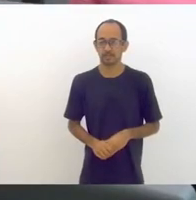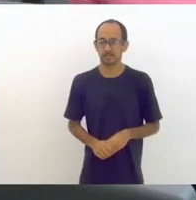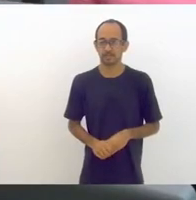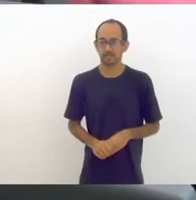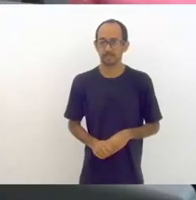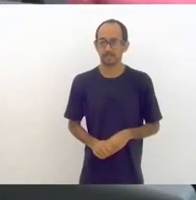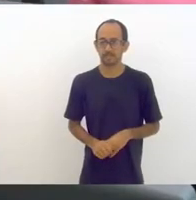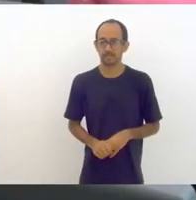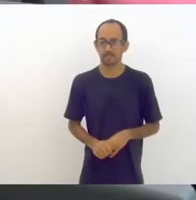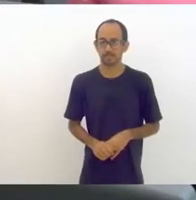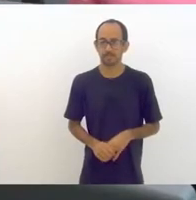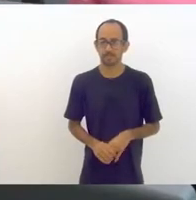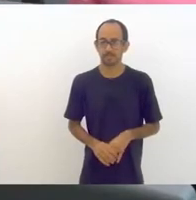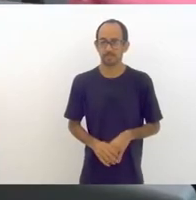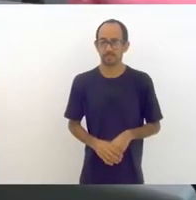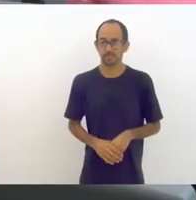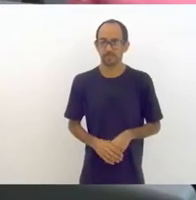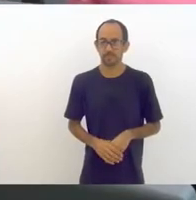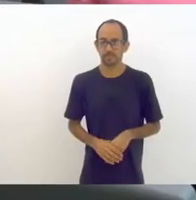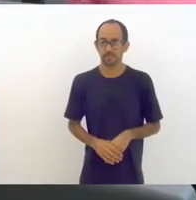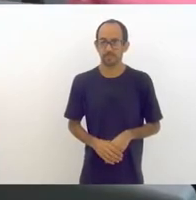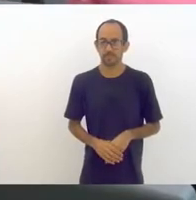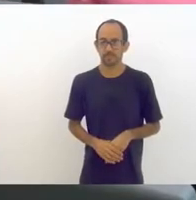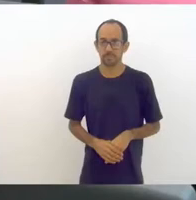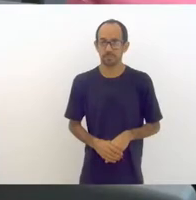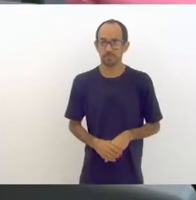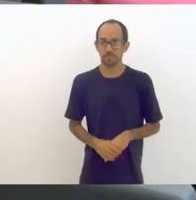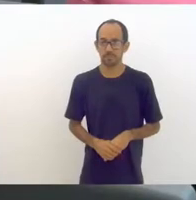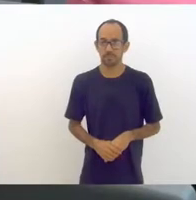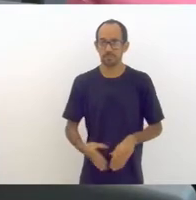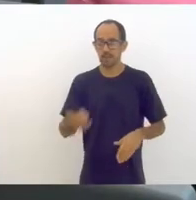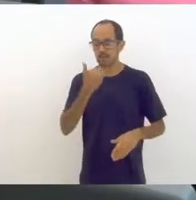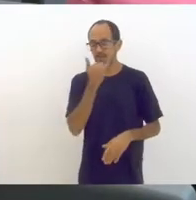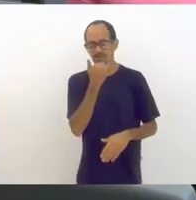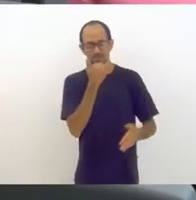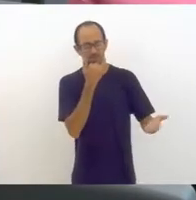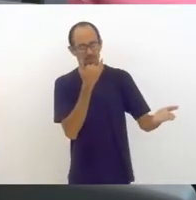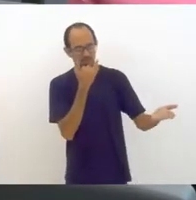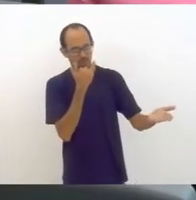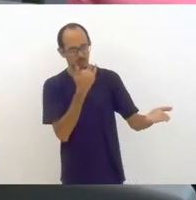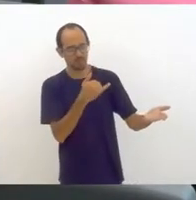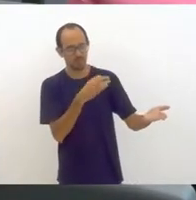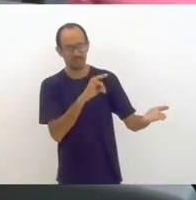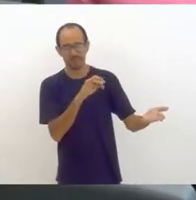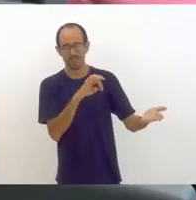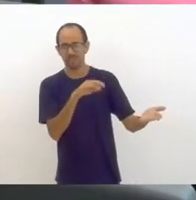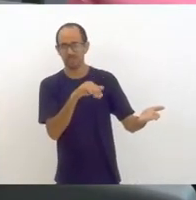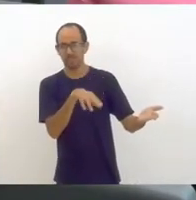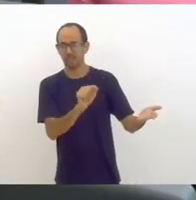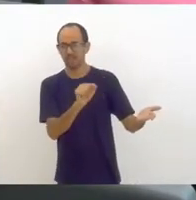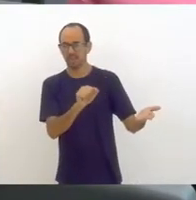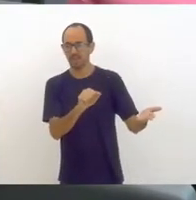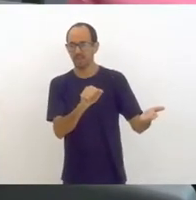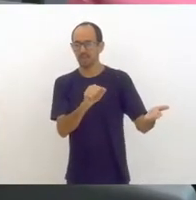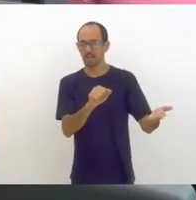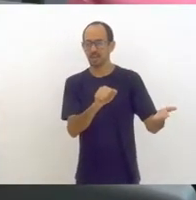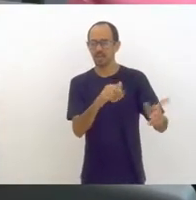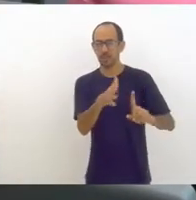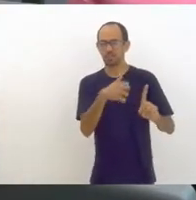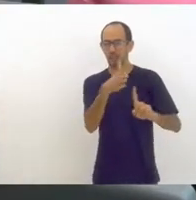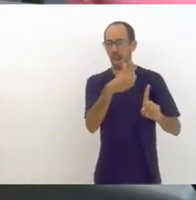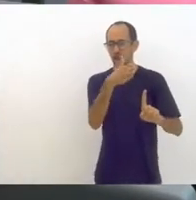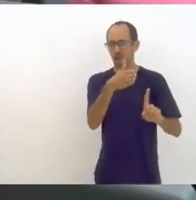vamos aqui inverter. Ele é representante do clã. Pedir desculpa a Tatiana e passar a palavra aqui para o